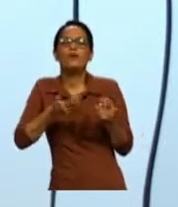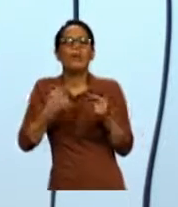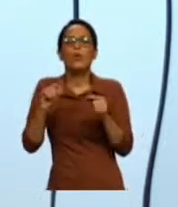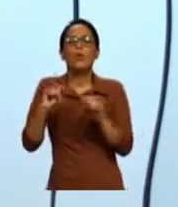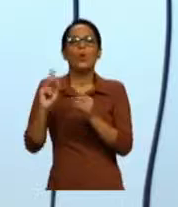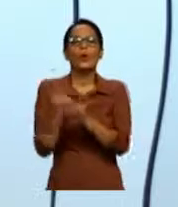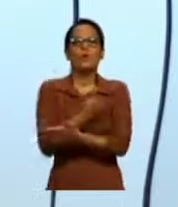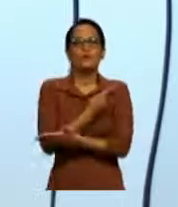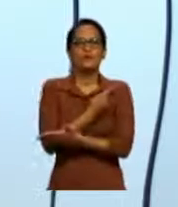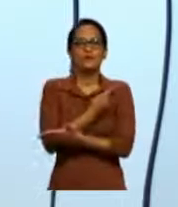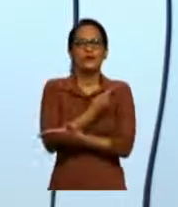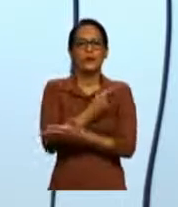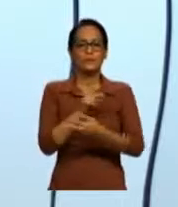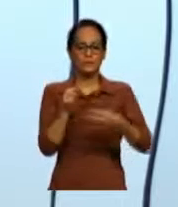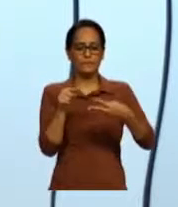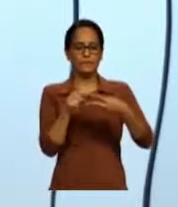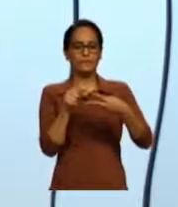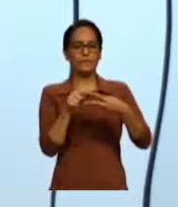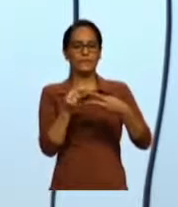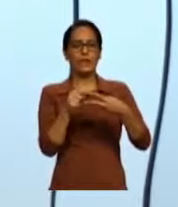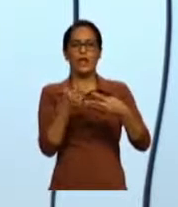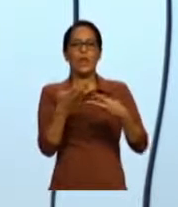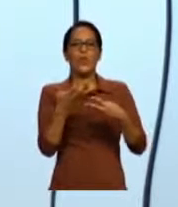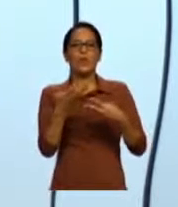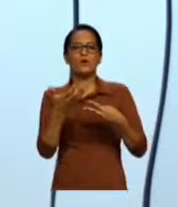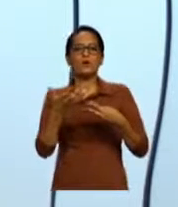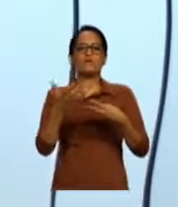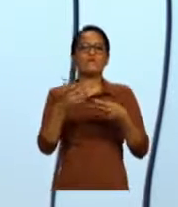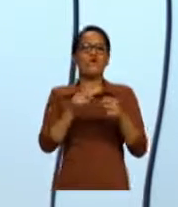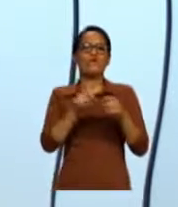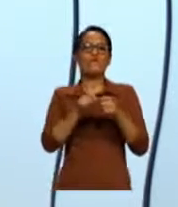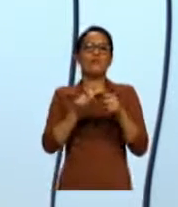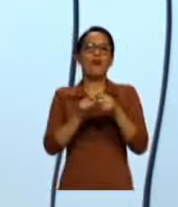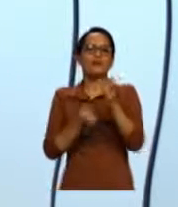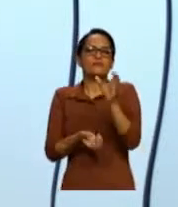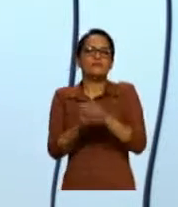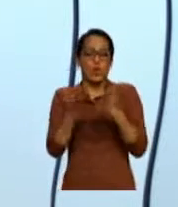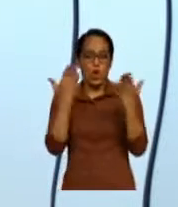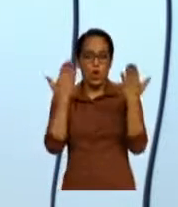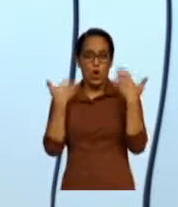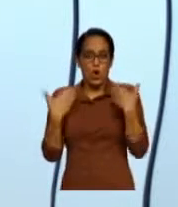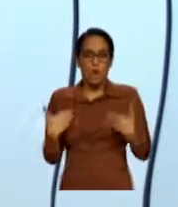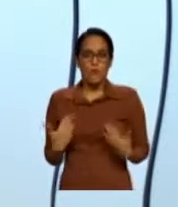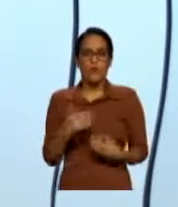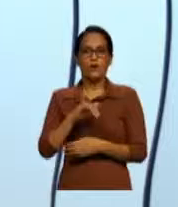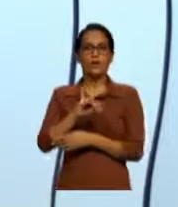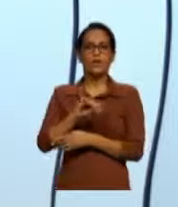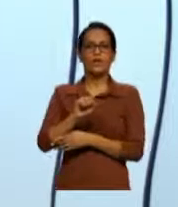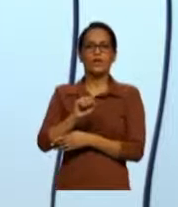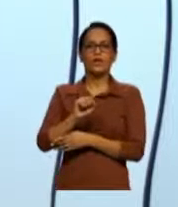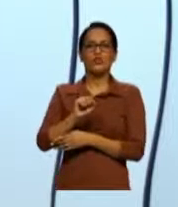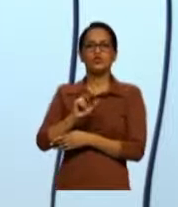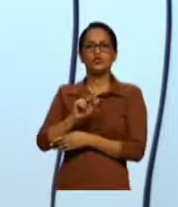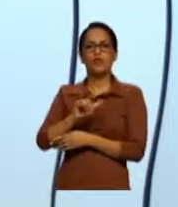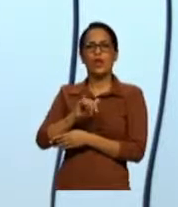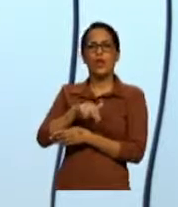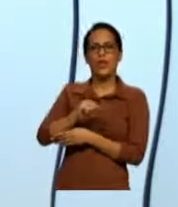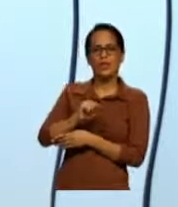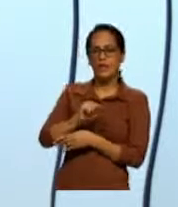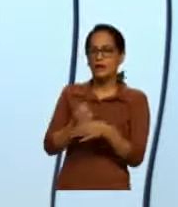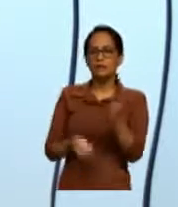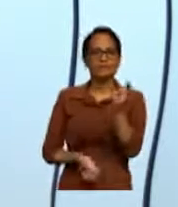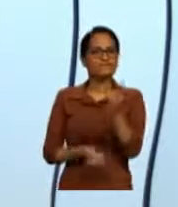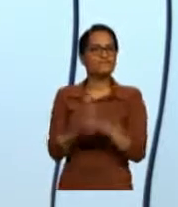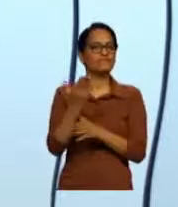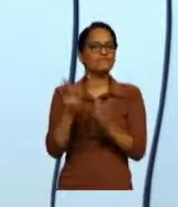ter o quê? Intolerância à insulina, ela não vai produzir a insulina. Quando ela não produz